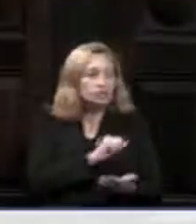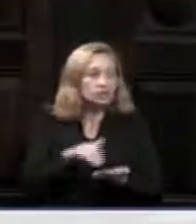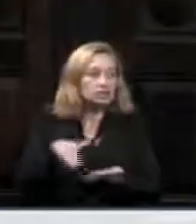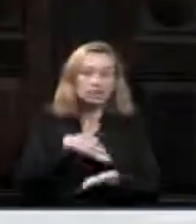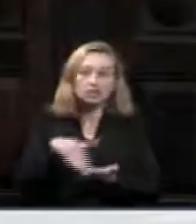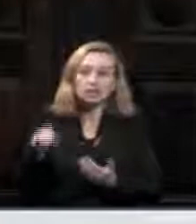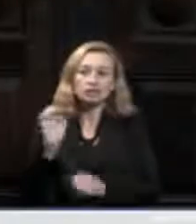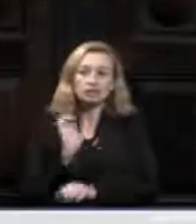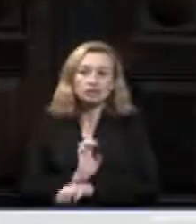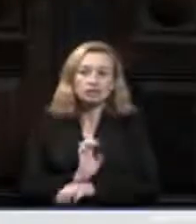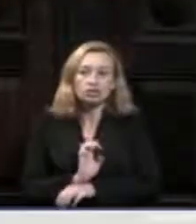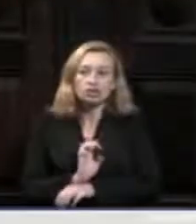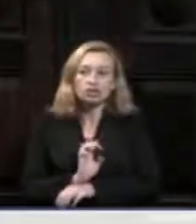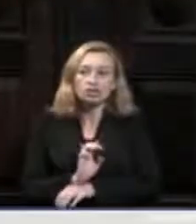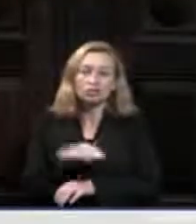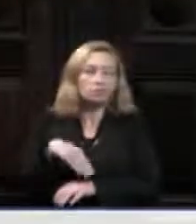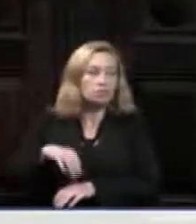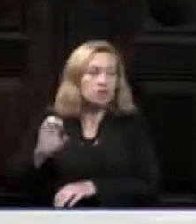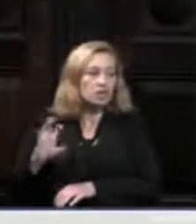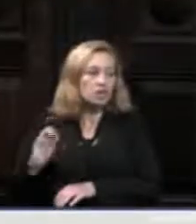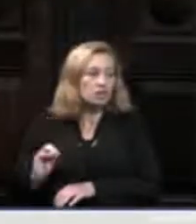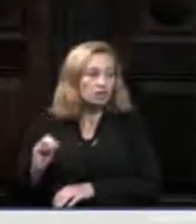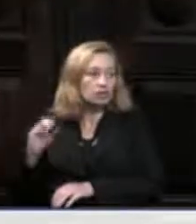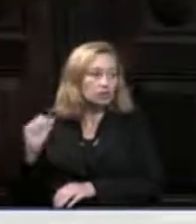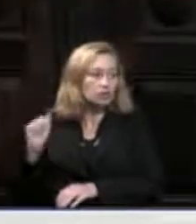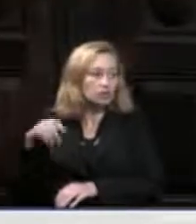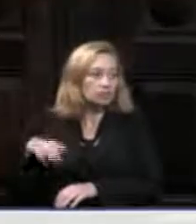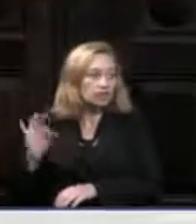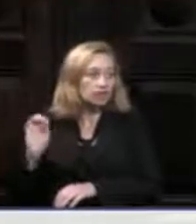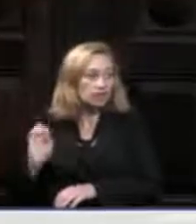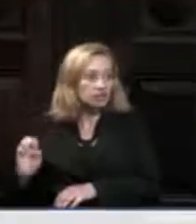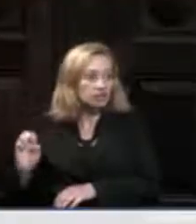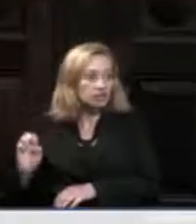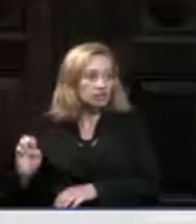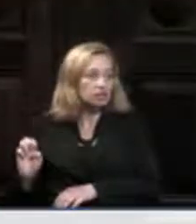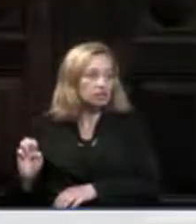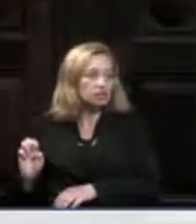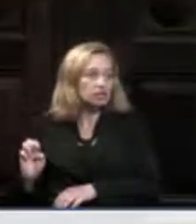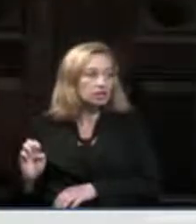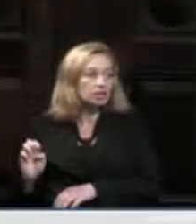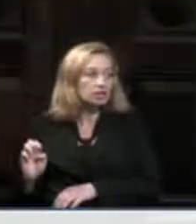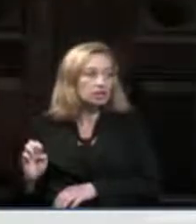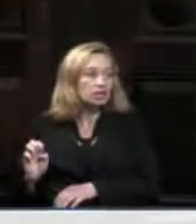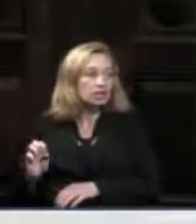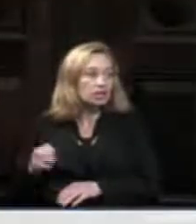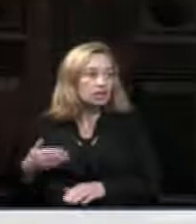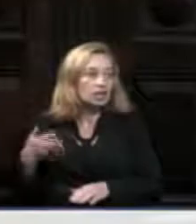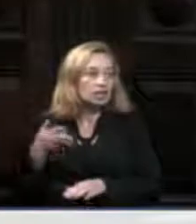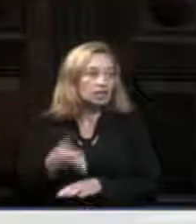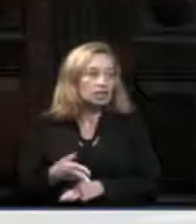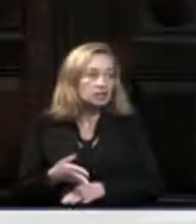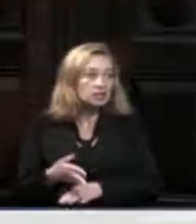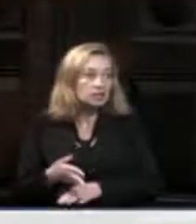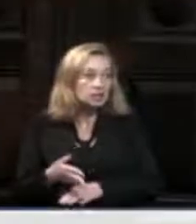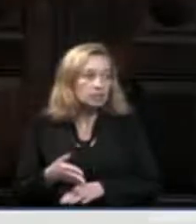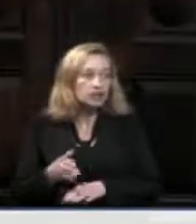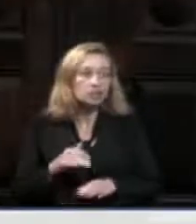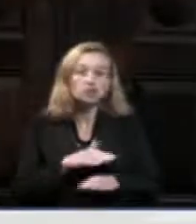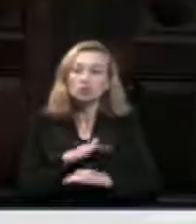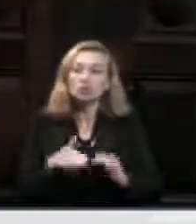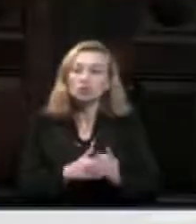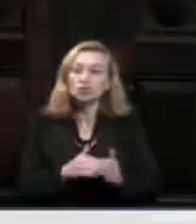de Estado de Meio Ambiente entra com uma ação para desocupação. E em outubro